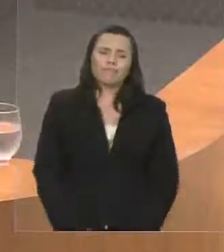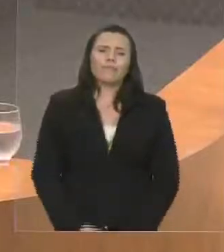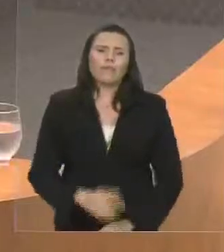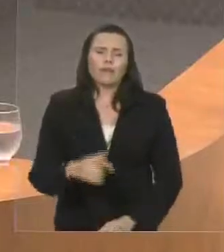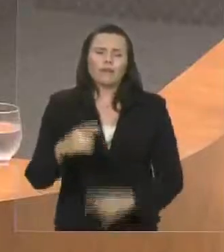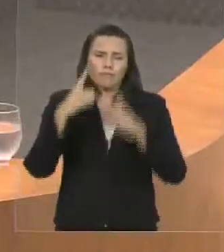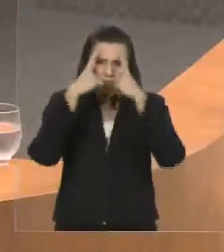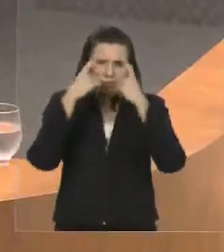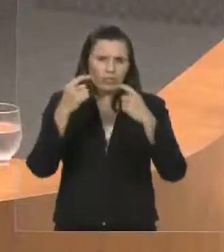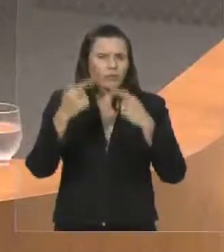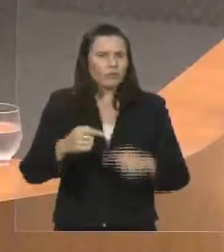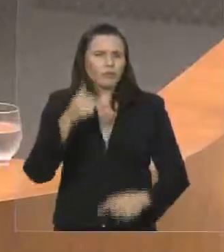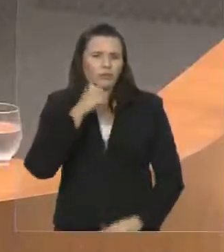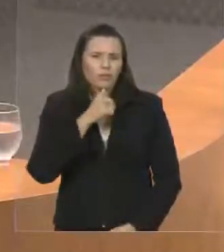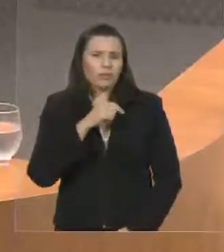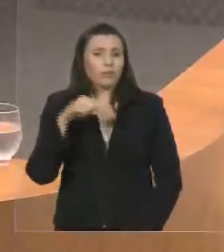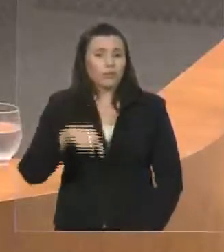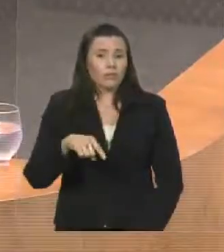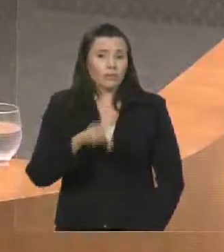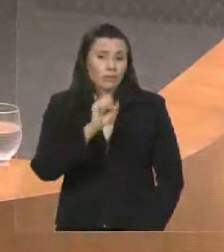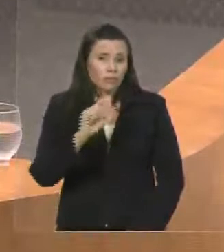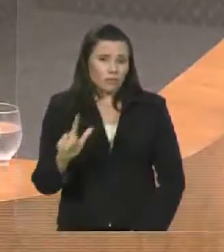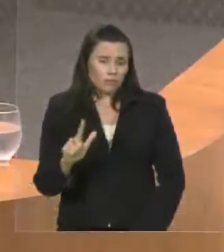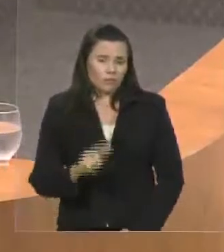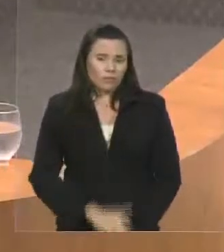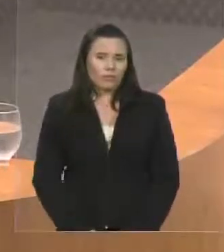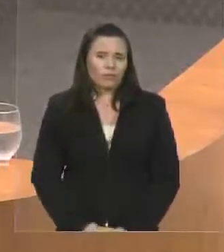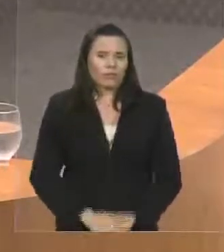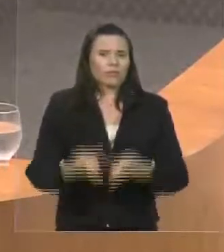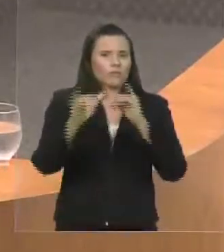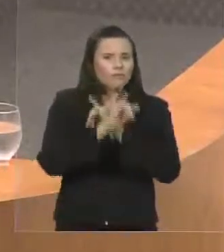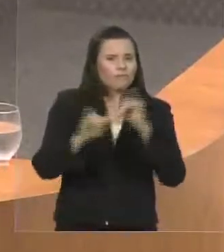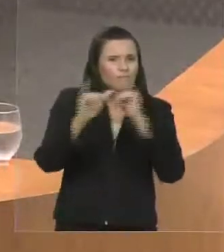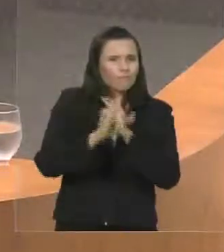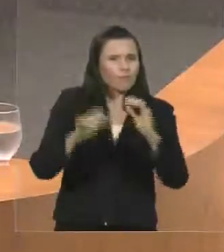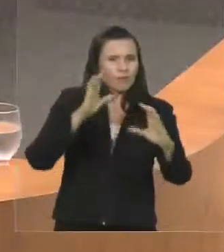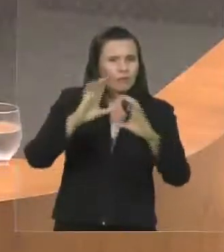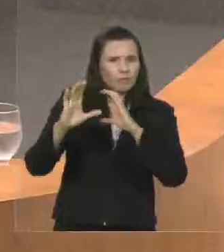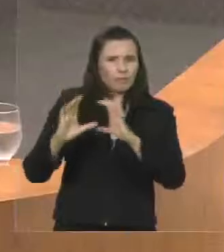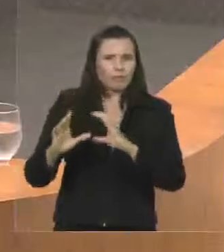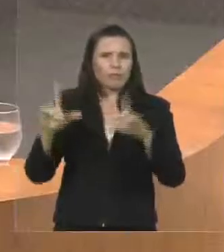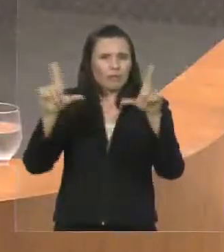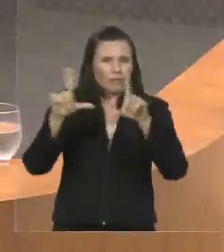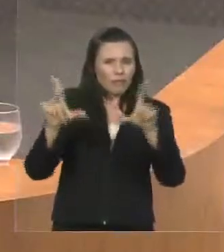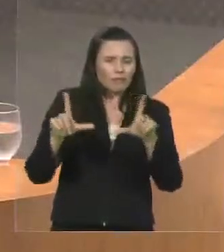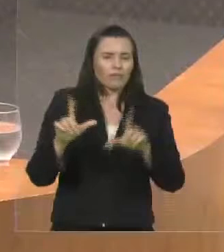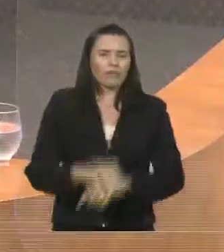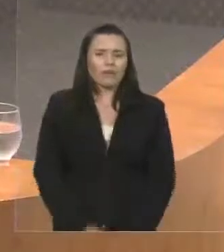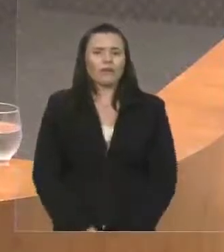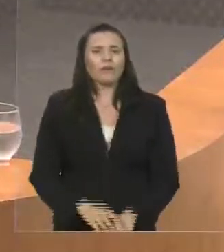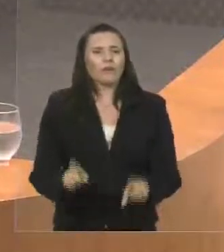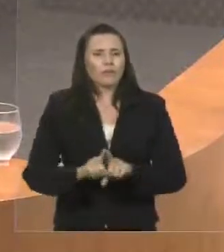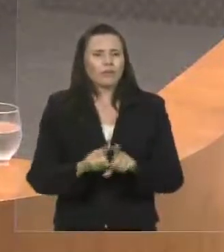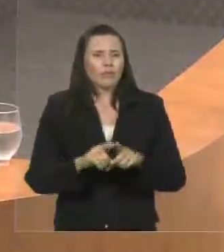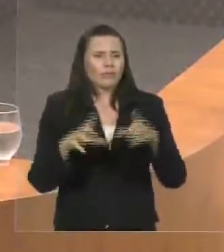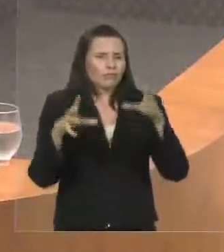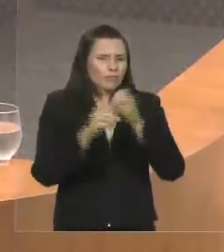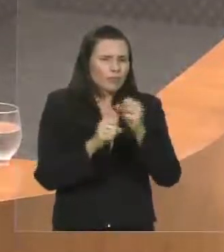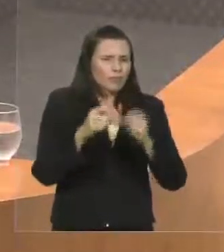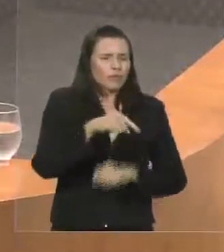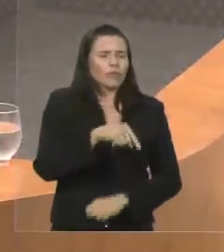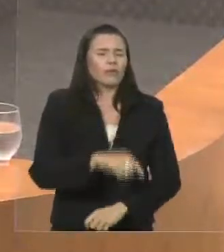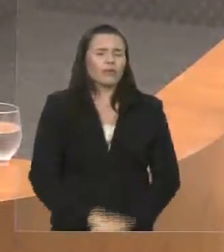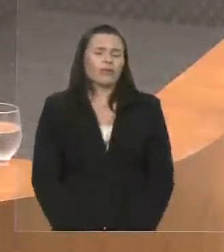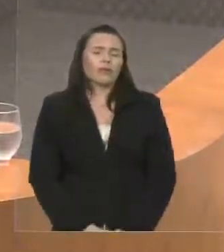na capital, foi noticiada recentemente em meios de comunicação e também dados da Delegacia Especial da Mulher, que só